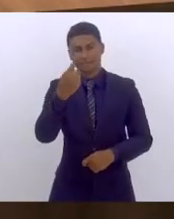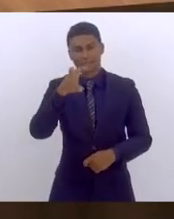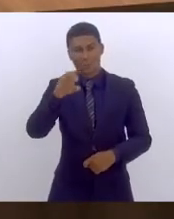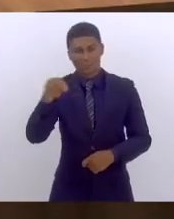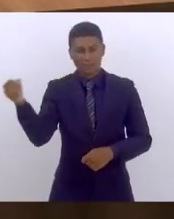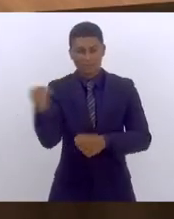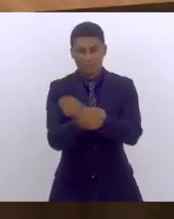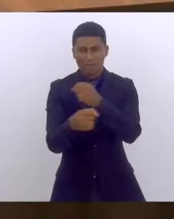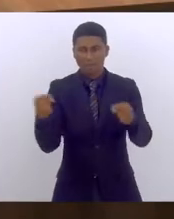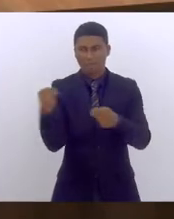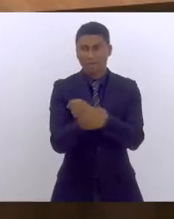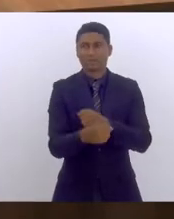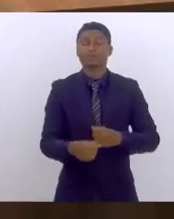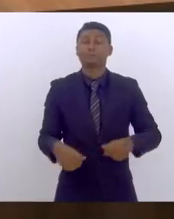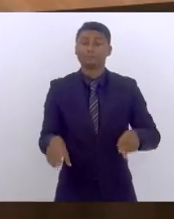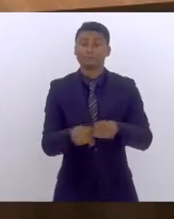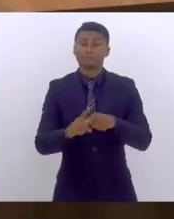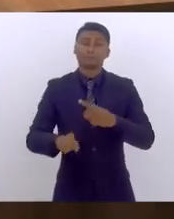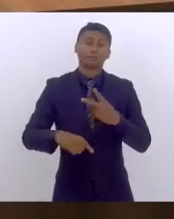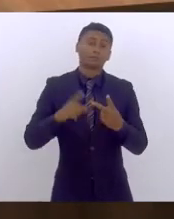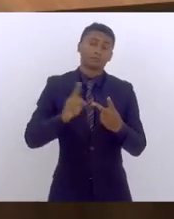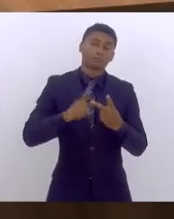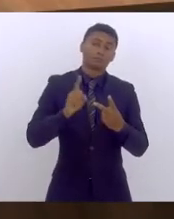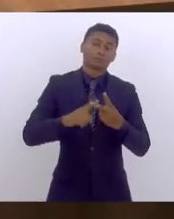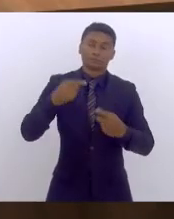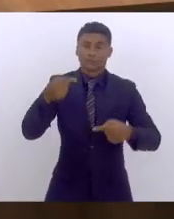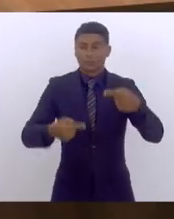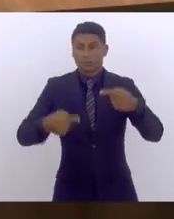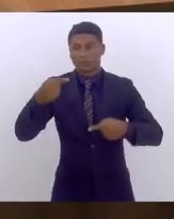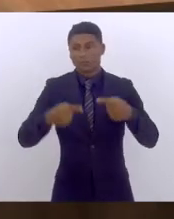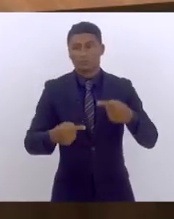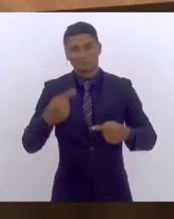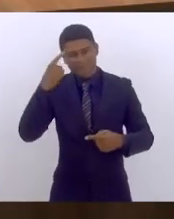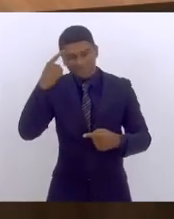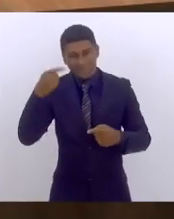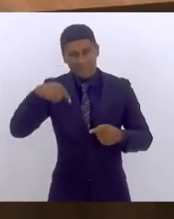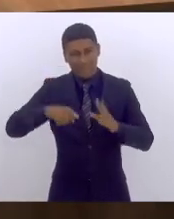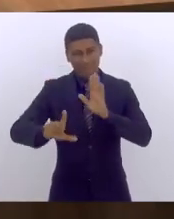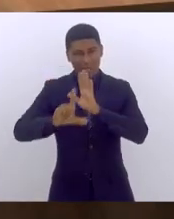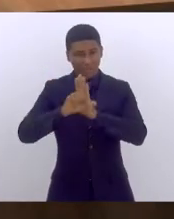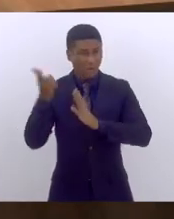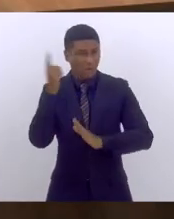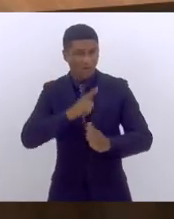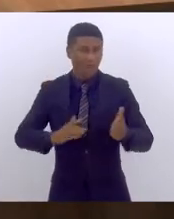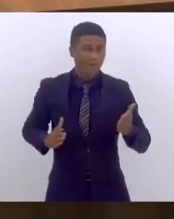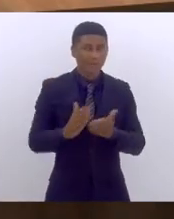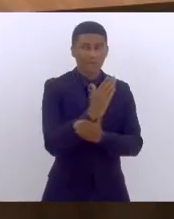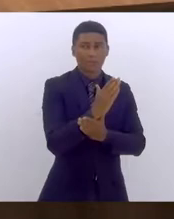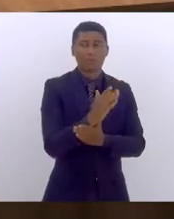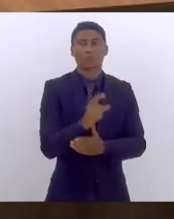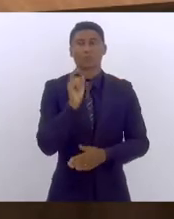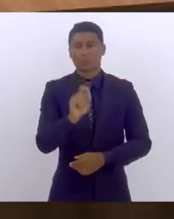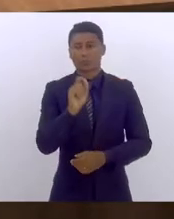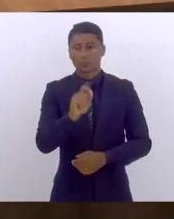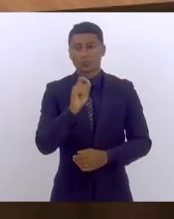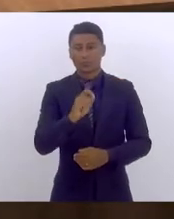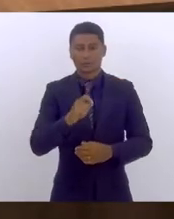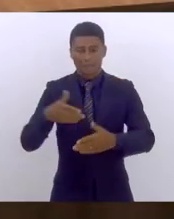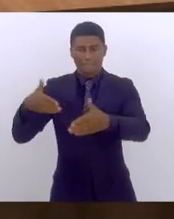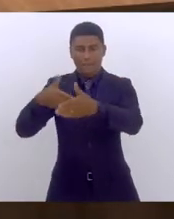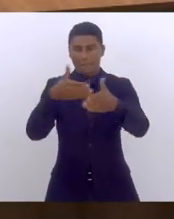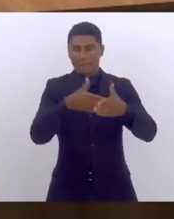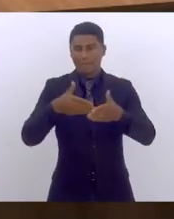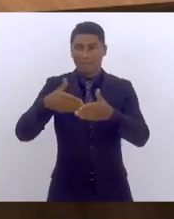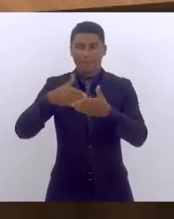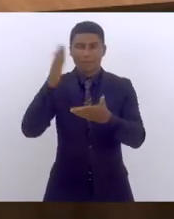outra discussão em paralelo, fruto da lei aprovada nessa casa, que acaba com a cláusula de barreira,